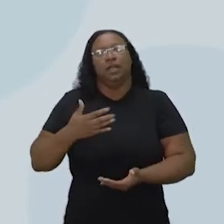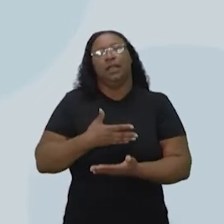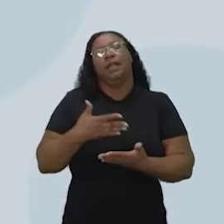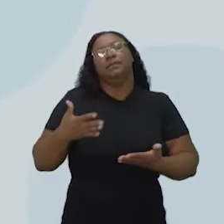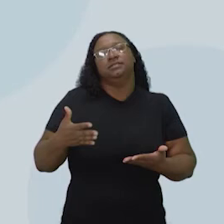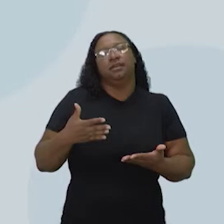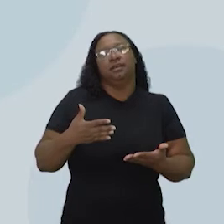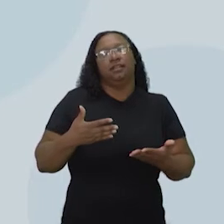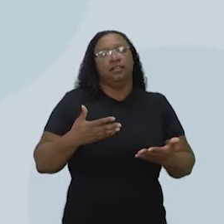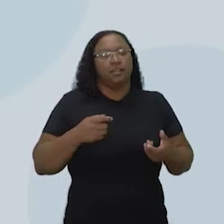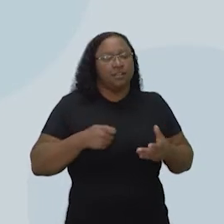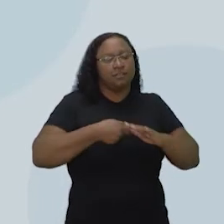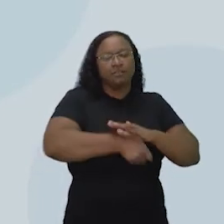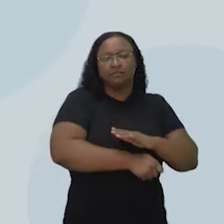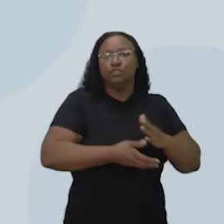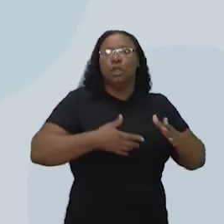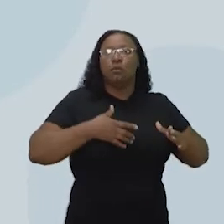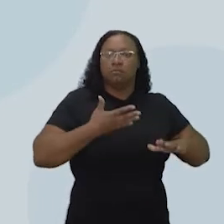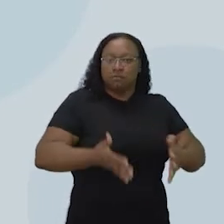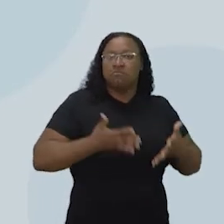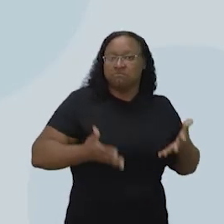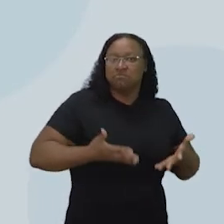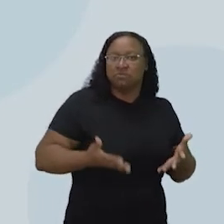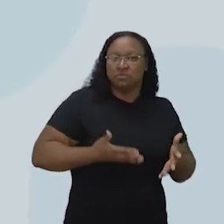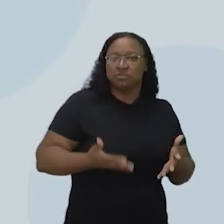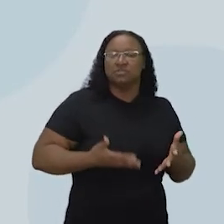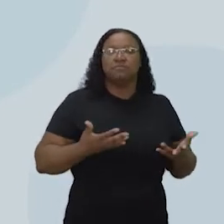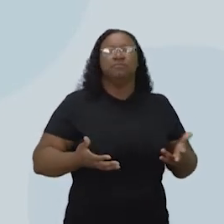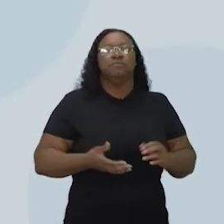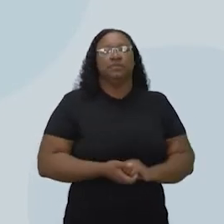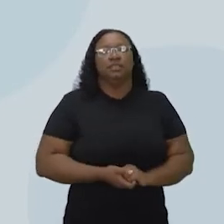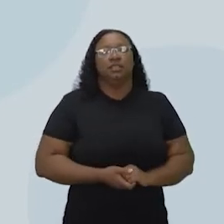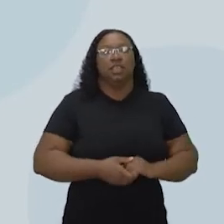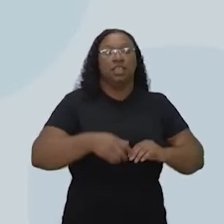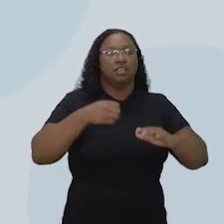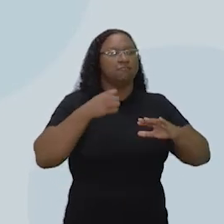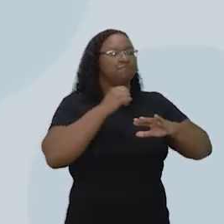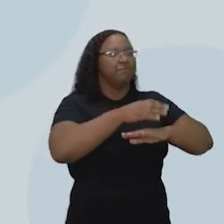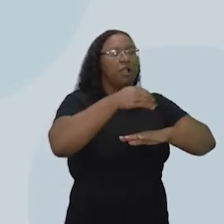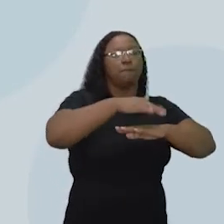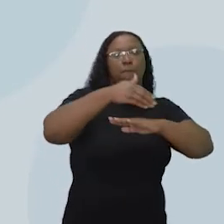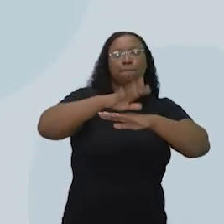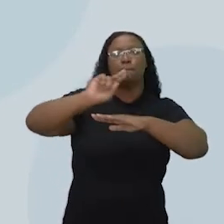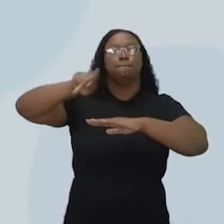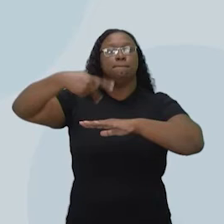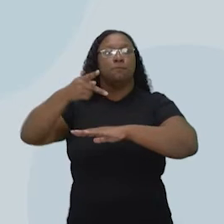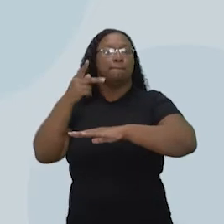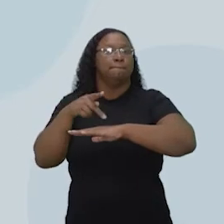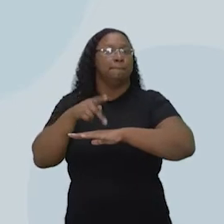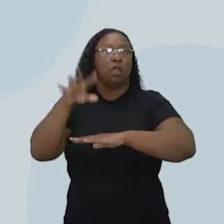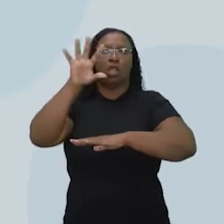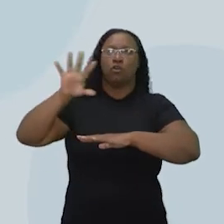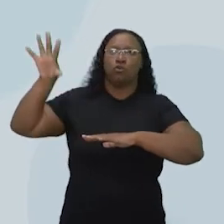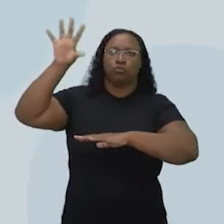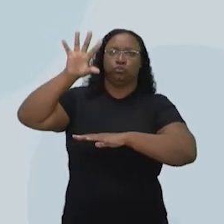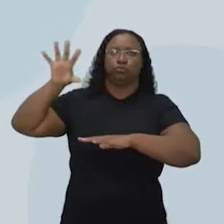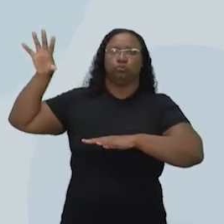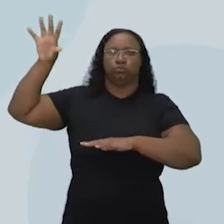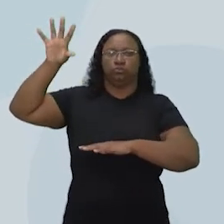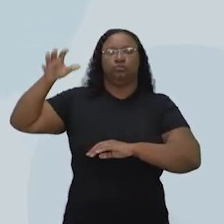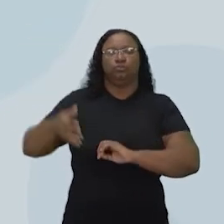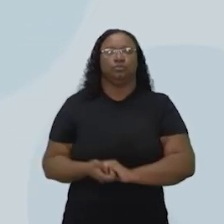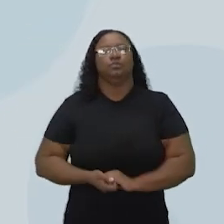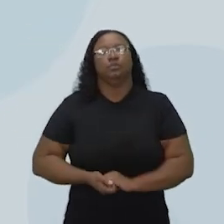começaram a investir nisso para produzir esses pellets e exportar para a Europa, porque a Europa, né, como lá é muito frio, precisa